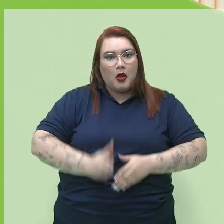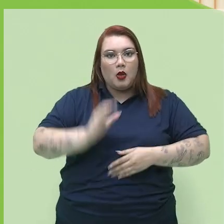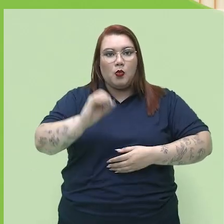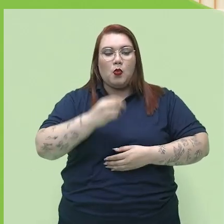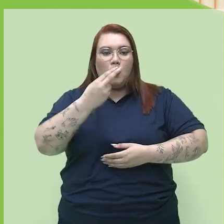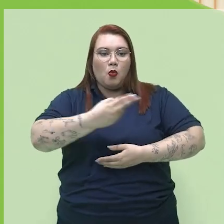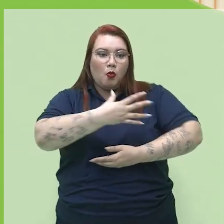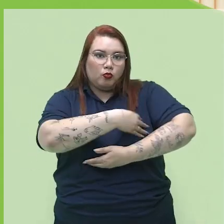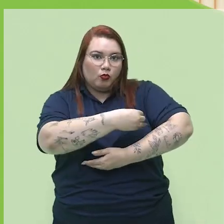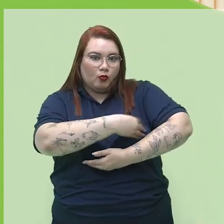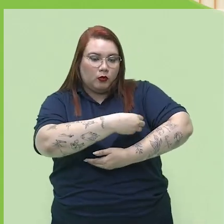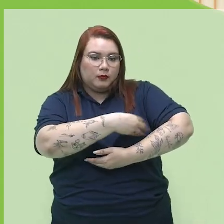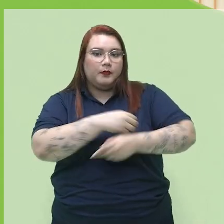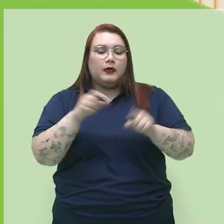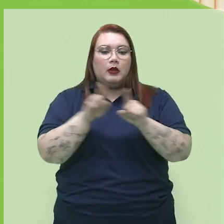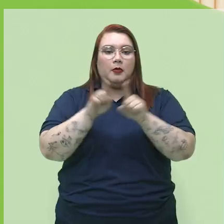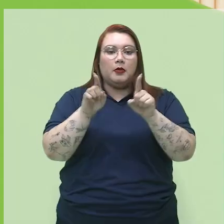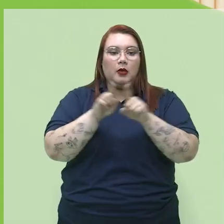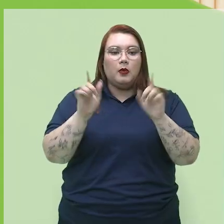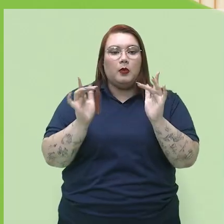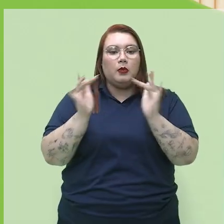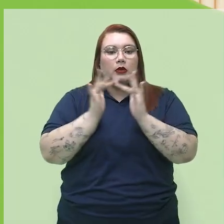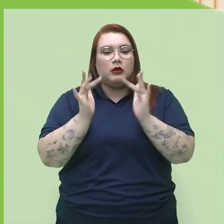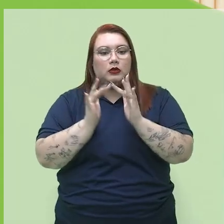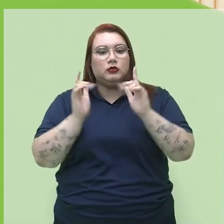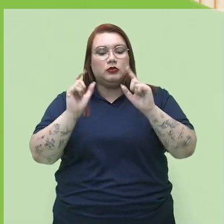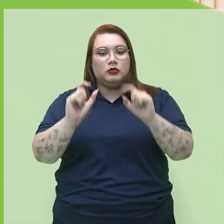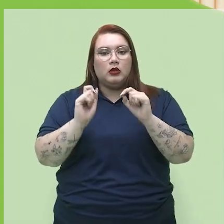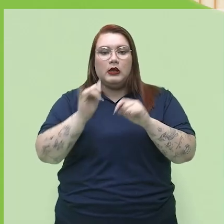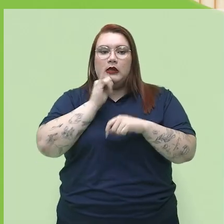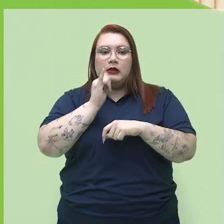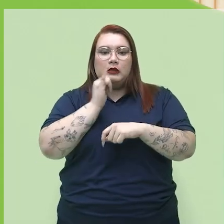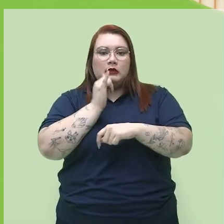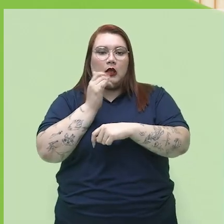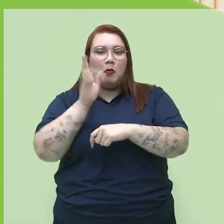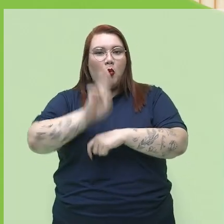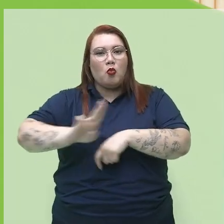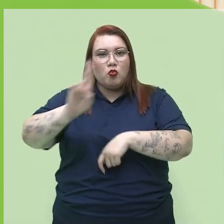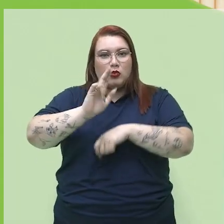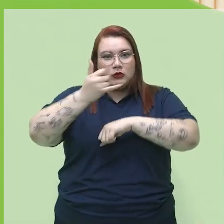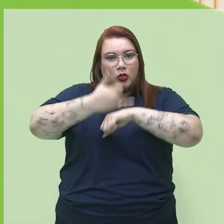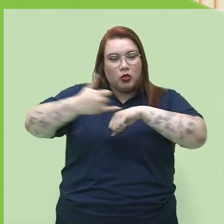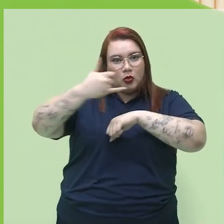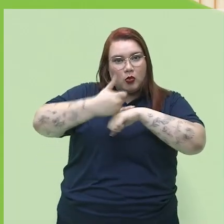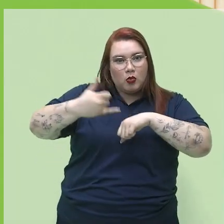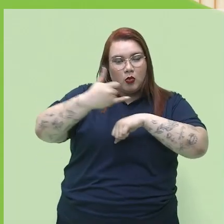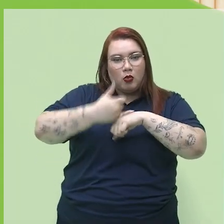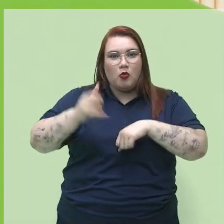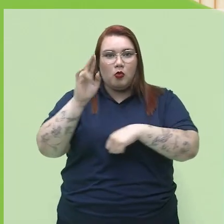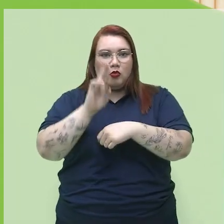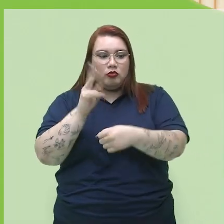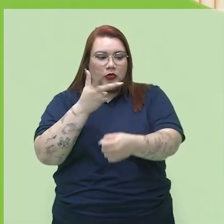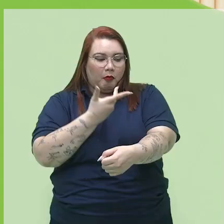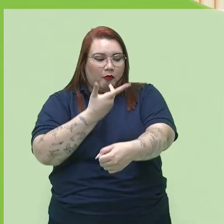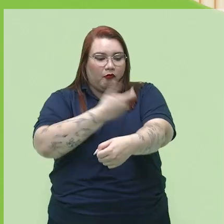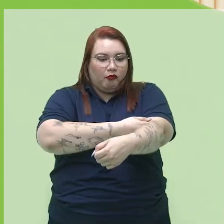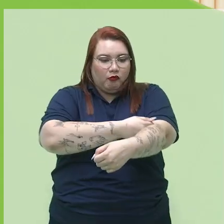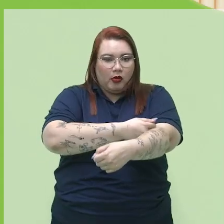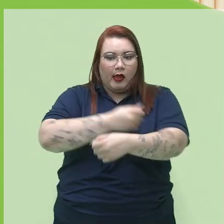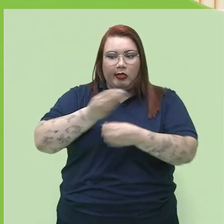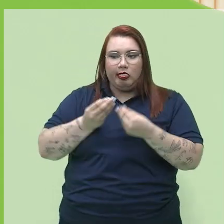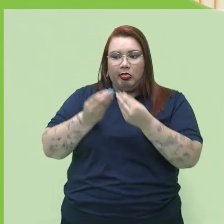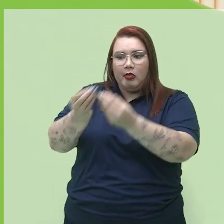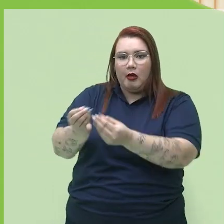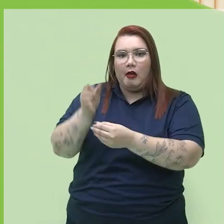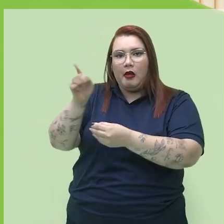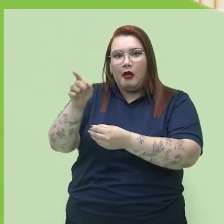ou amamentação. Tem também o contato por compartilhamento de agulhas, nesse caso aí, as pessoas que são usuárias de